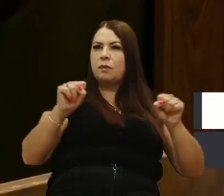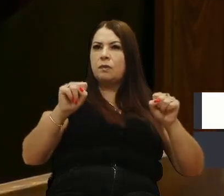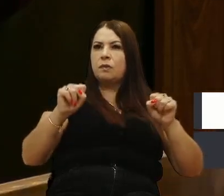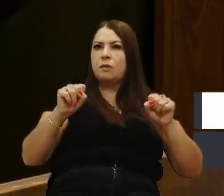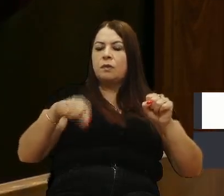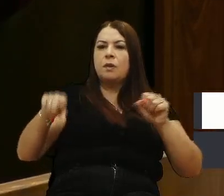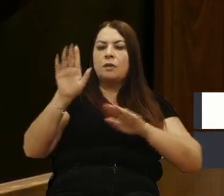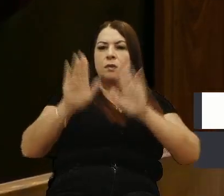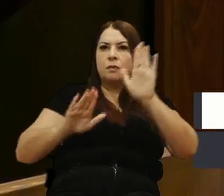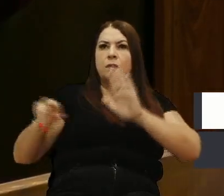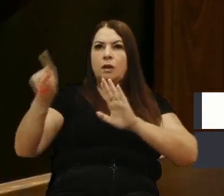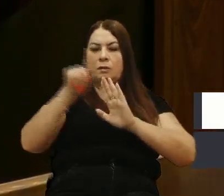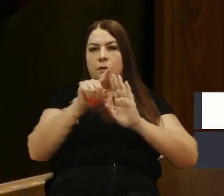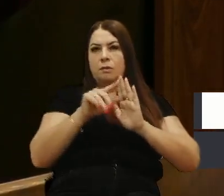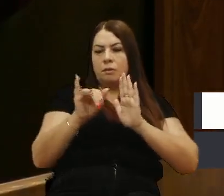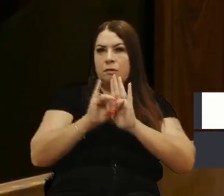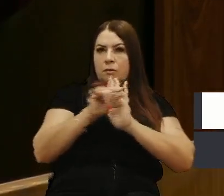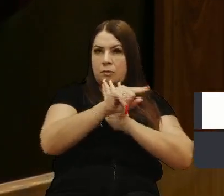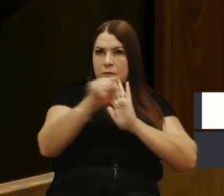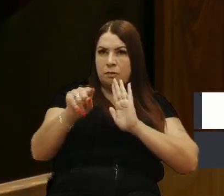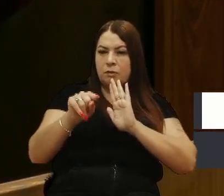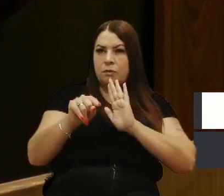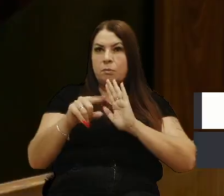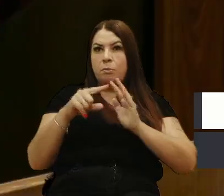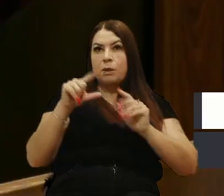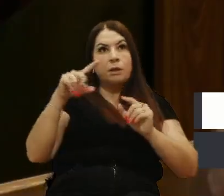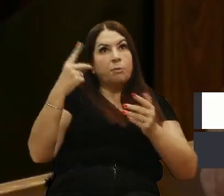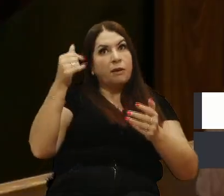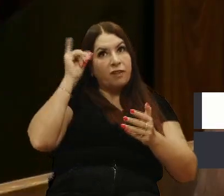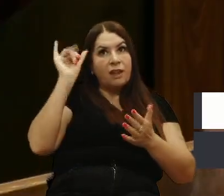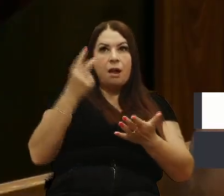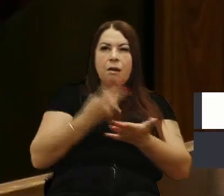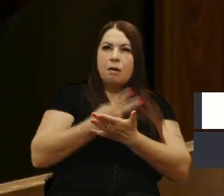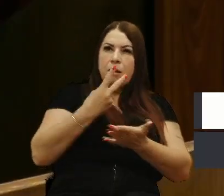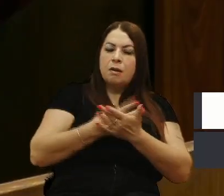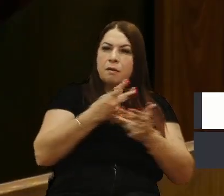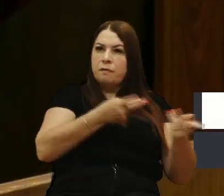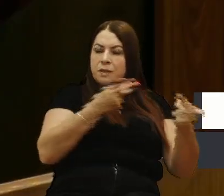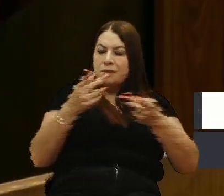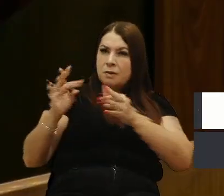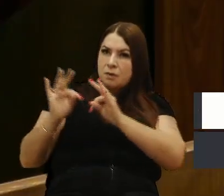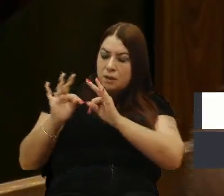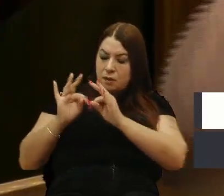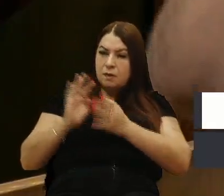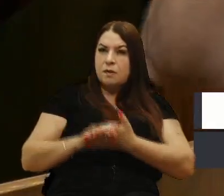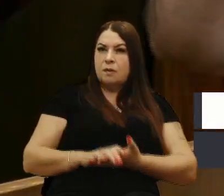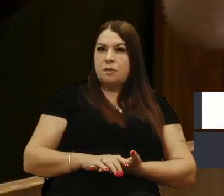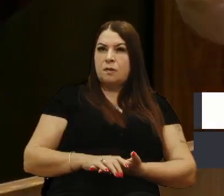esmiuçar lá no edital para que não hajam erros. Visita técnica.